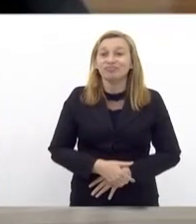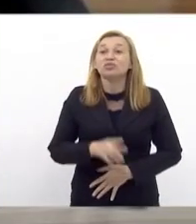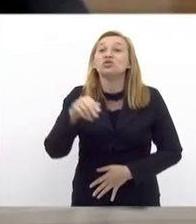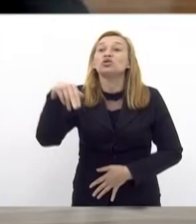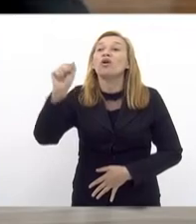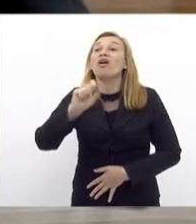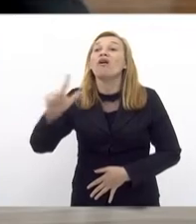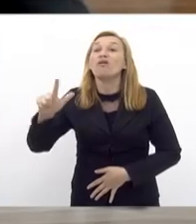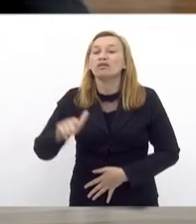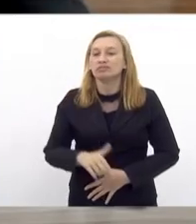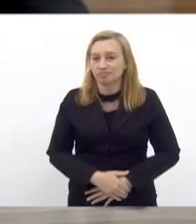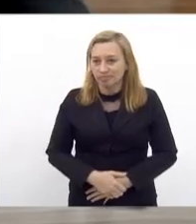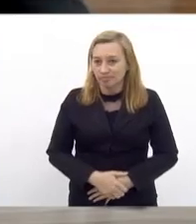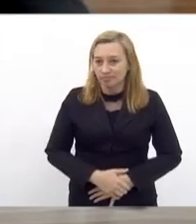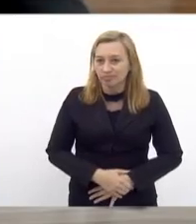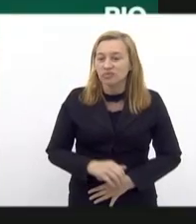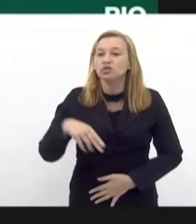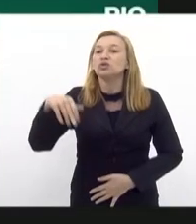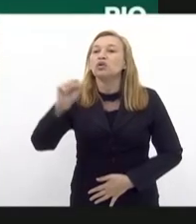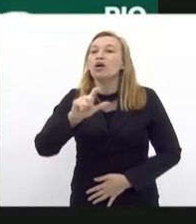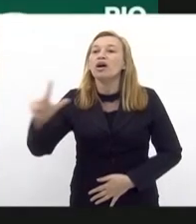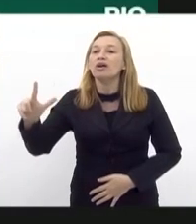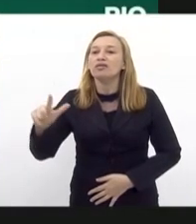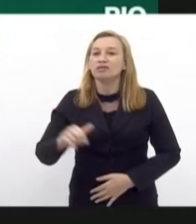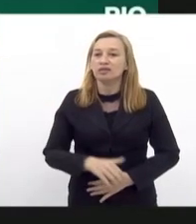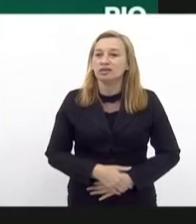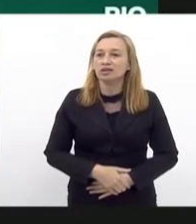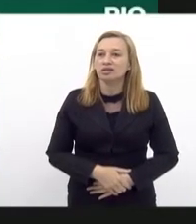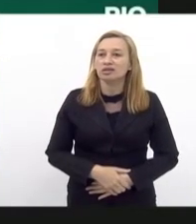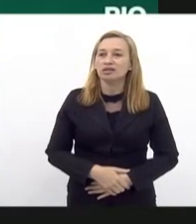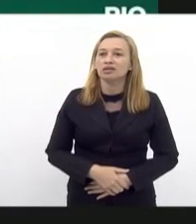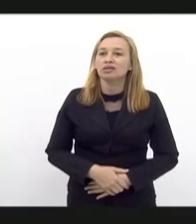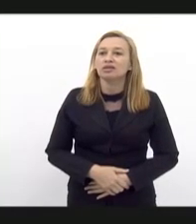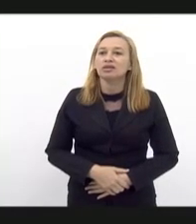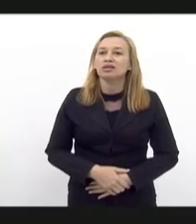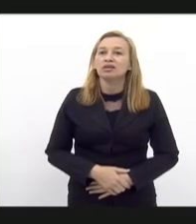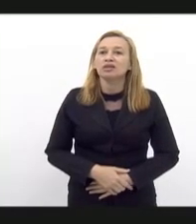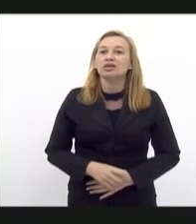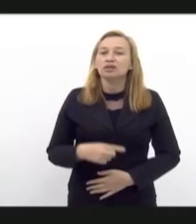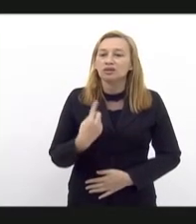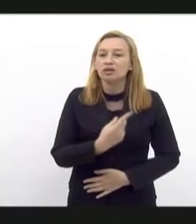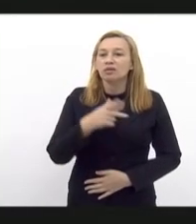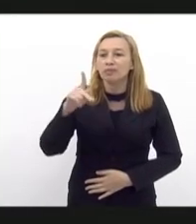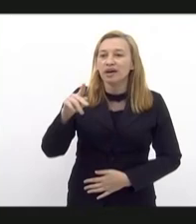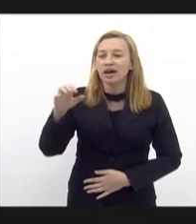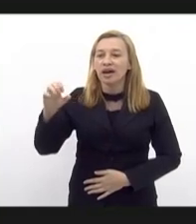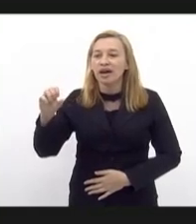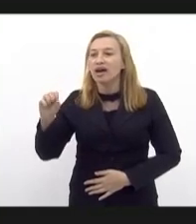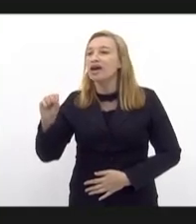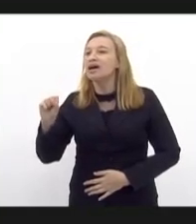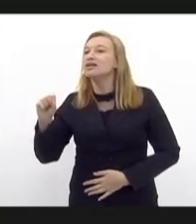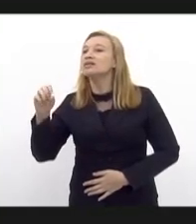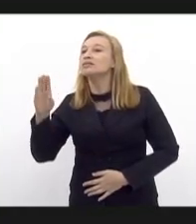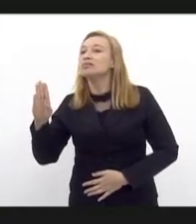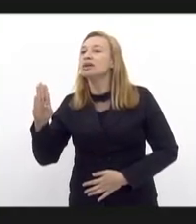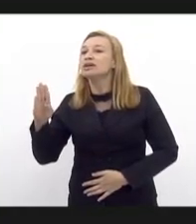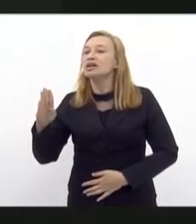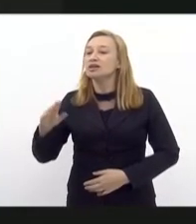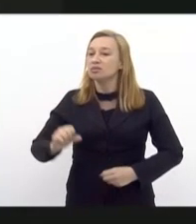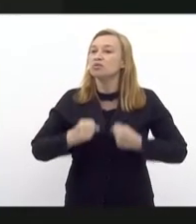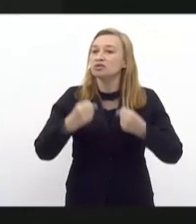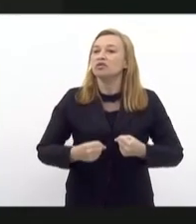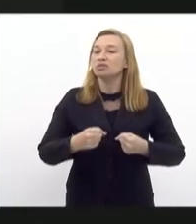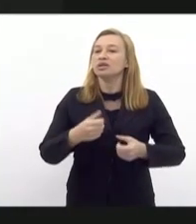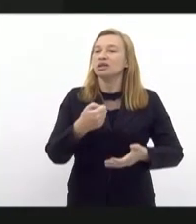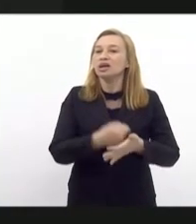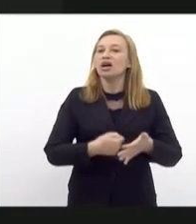Noel. Noel de Carvalho. PSD, presidente. Nós do PSD somos muito firmes na luta.